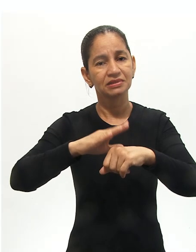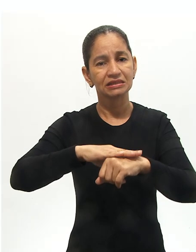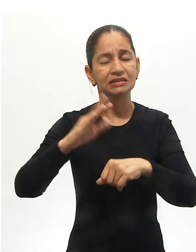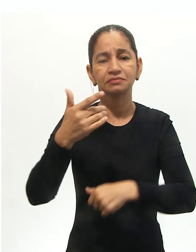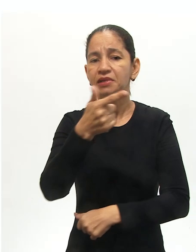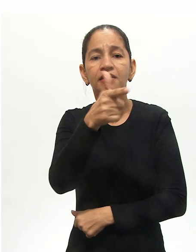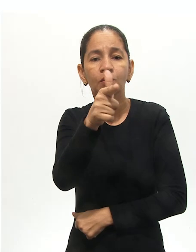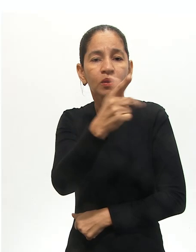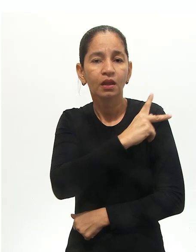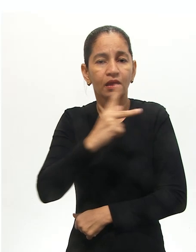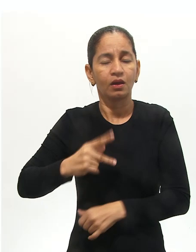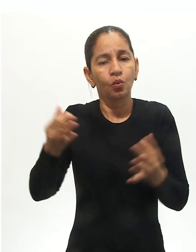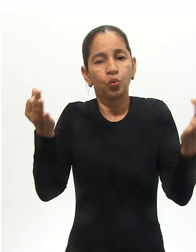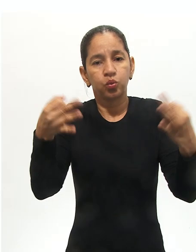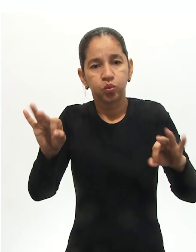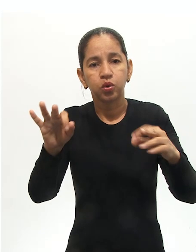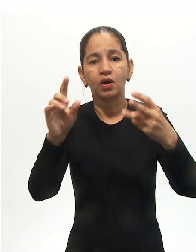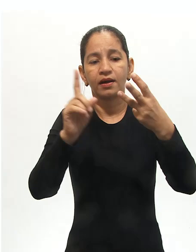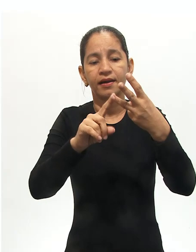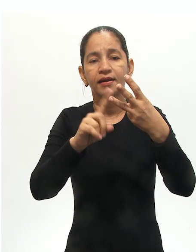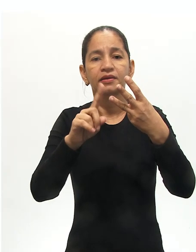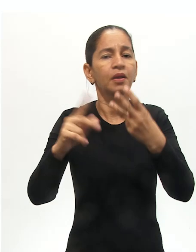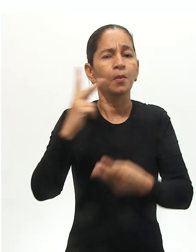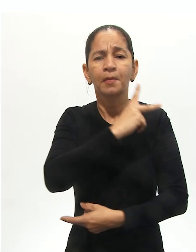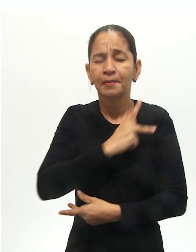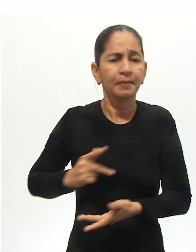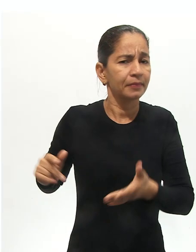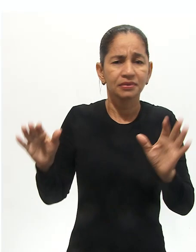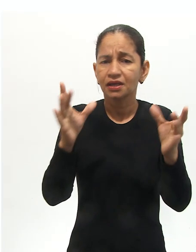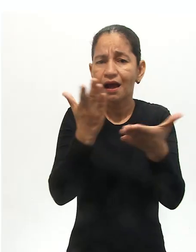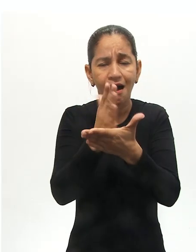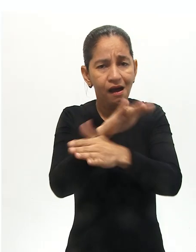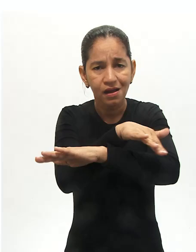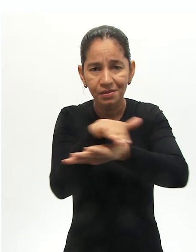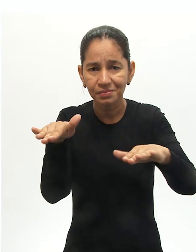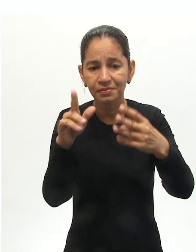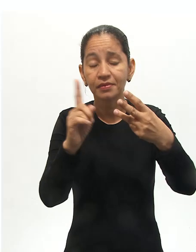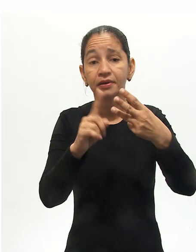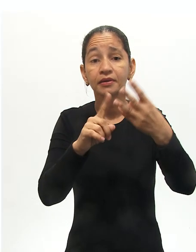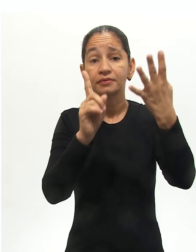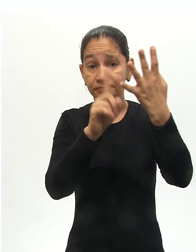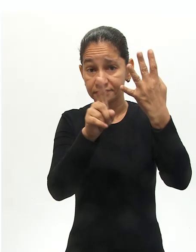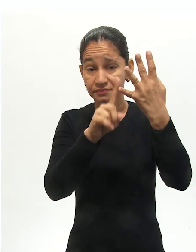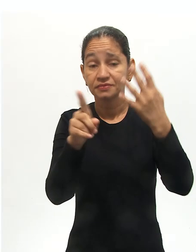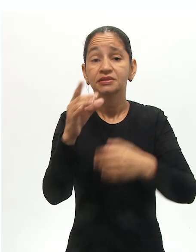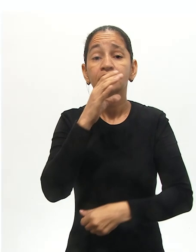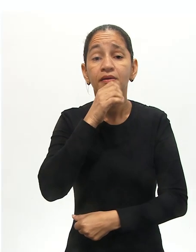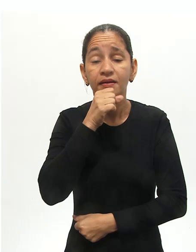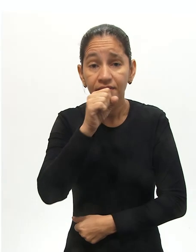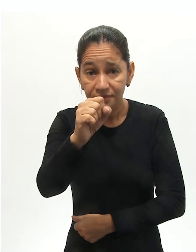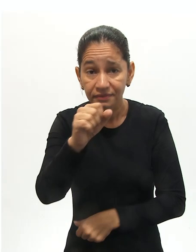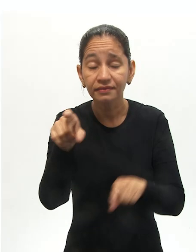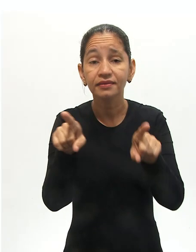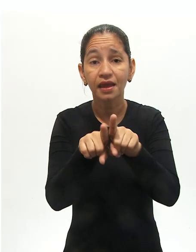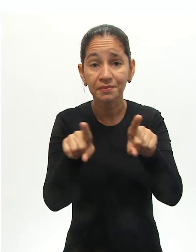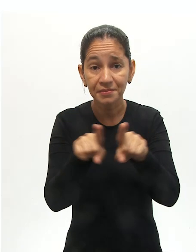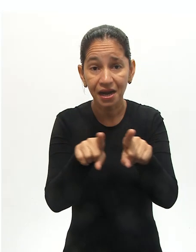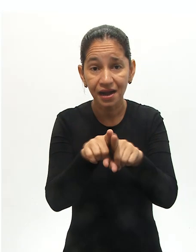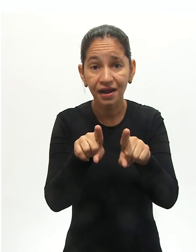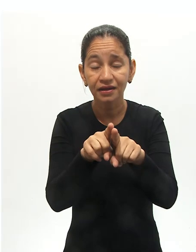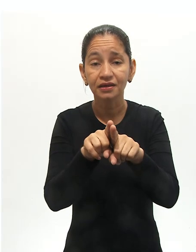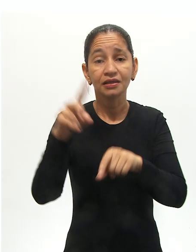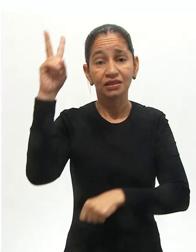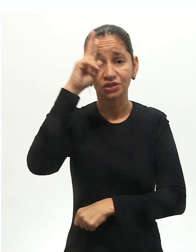libertária anarquista, pedagogia comunista, pedagogia libertadora do Paulo Freire e